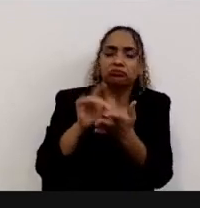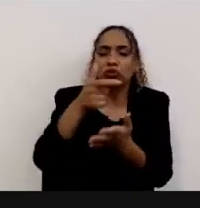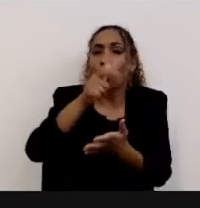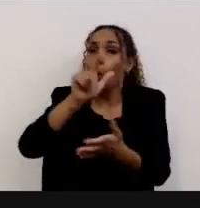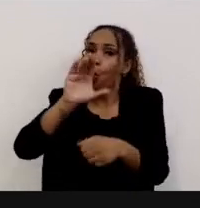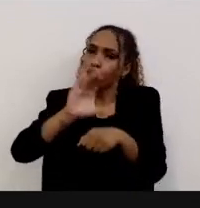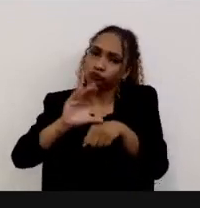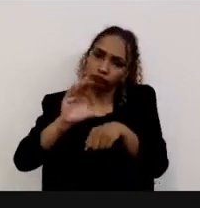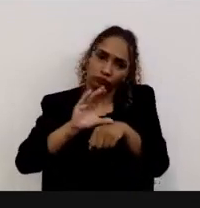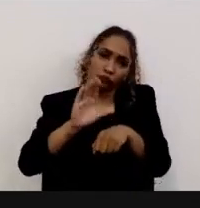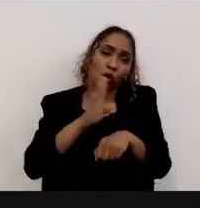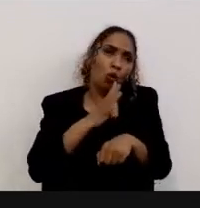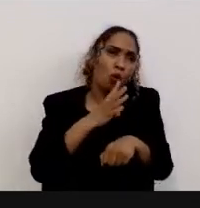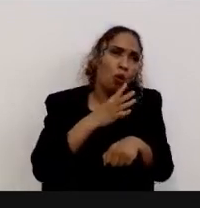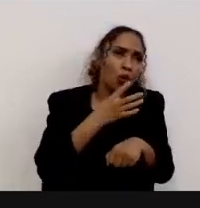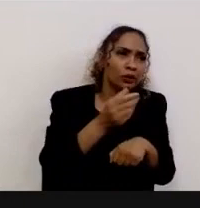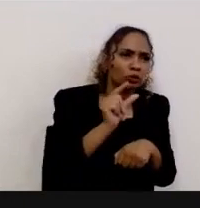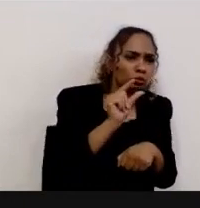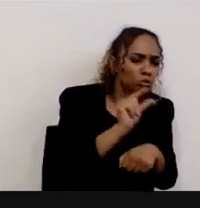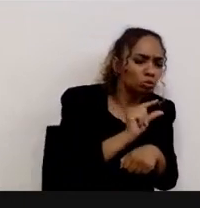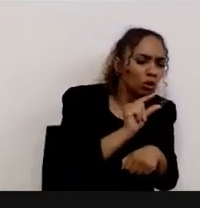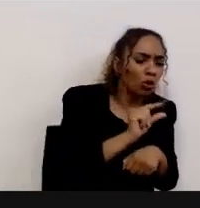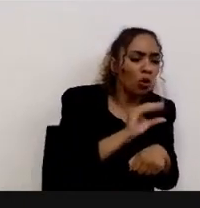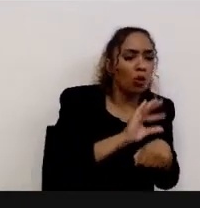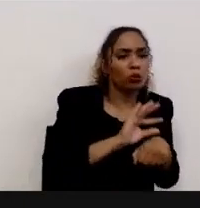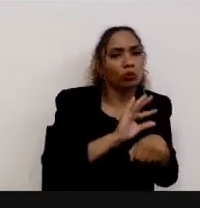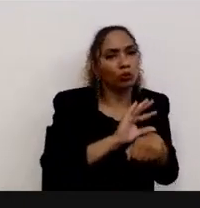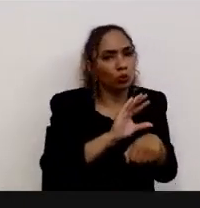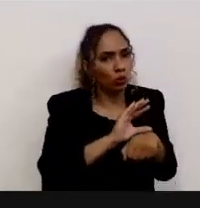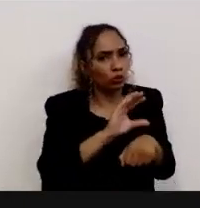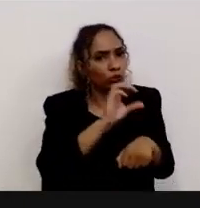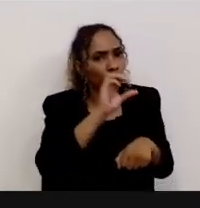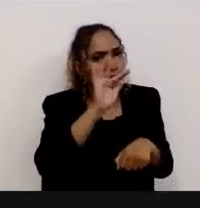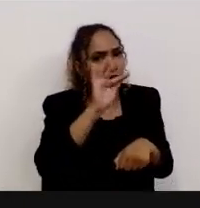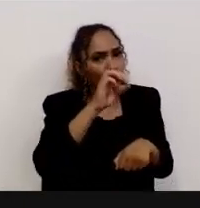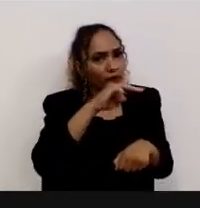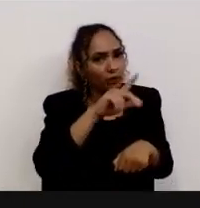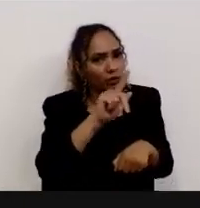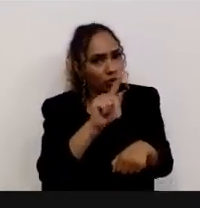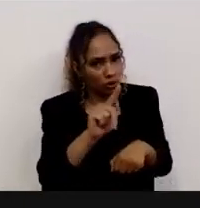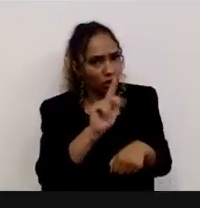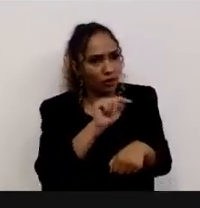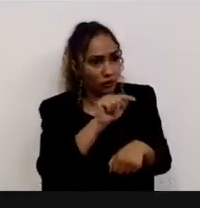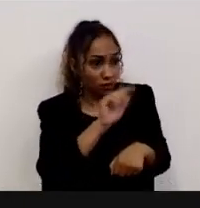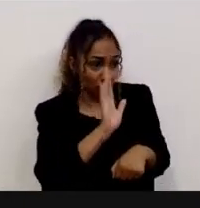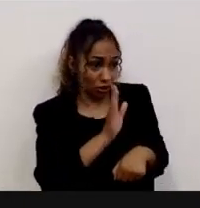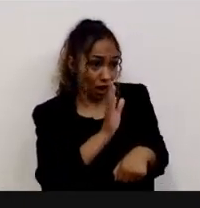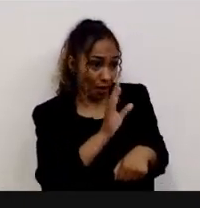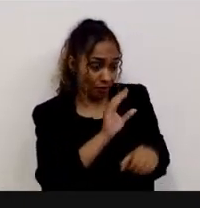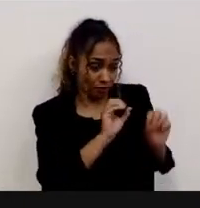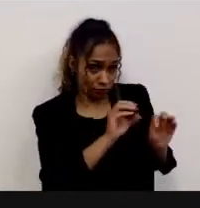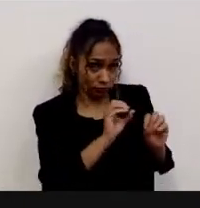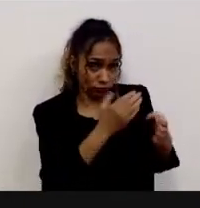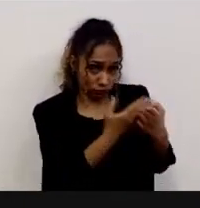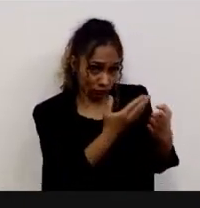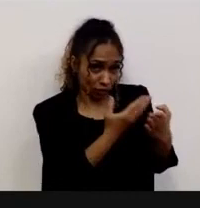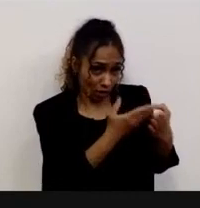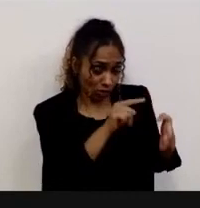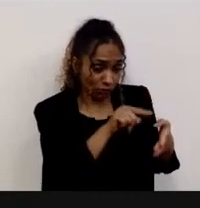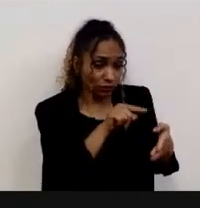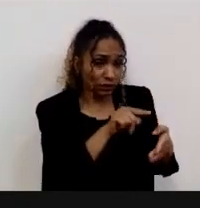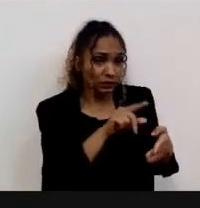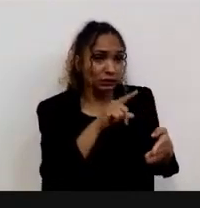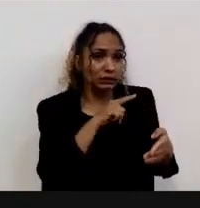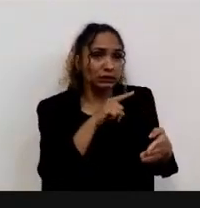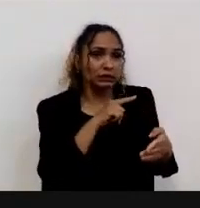cursos, eu conheço um pouco o curso da UFMG, né, eu acho que no qual você até já ministrou aula, né. Eu acho que eles têm